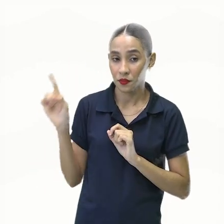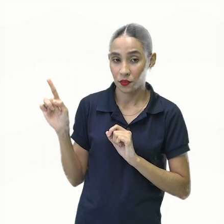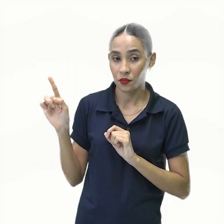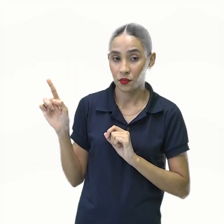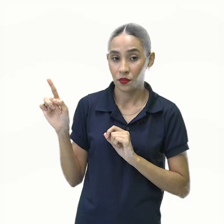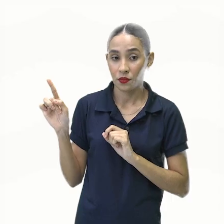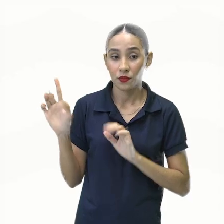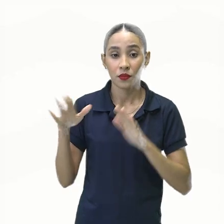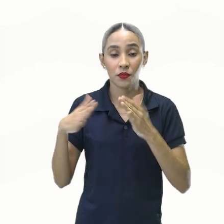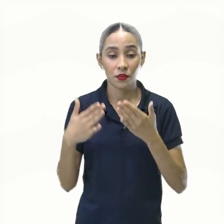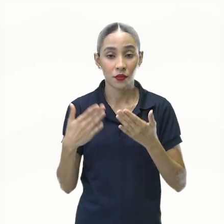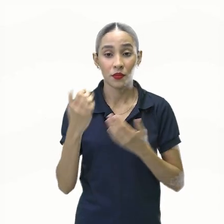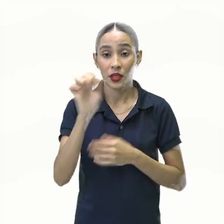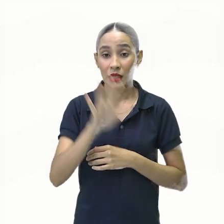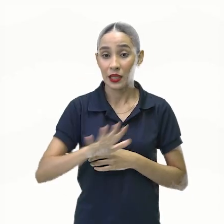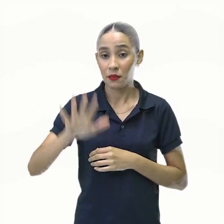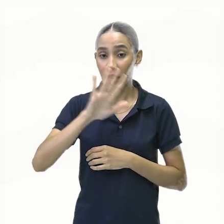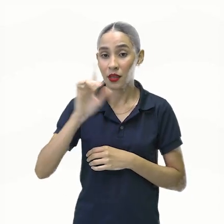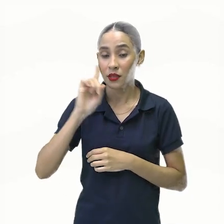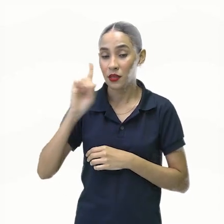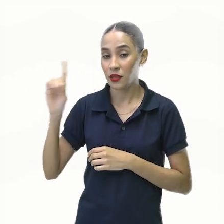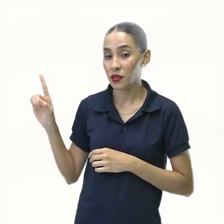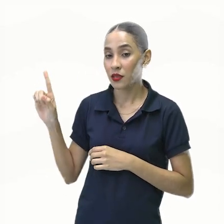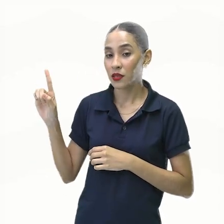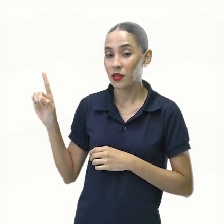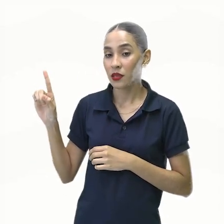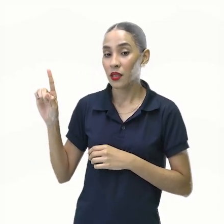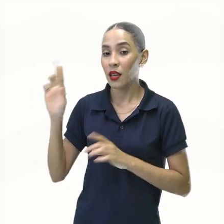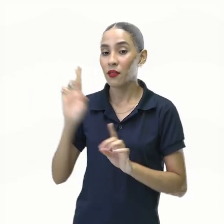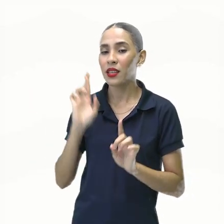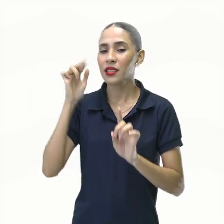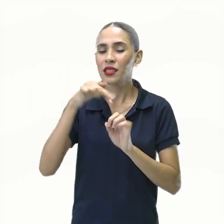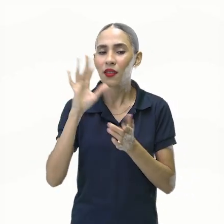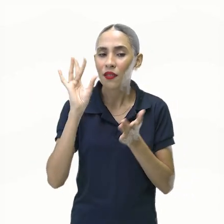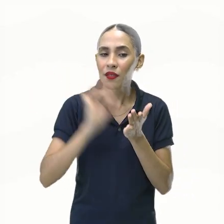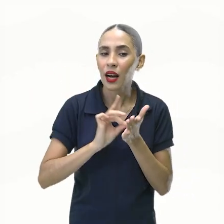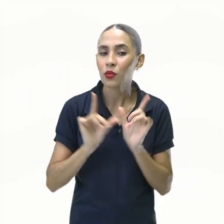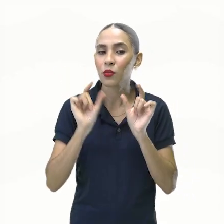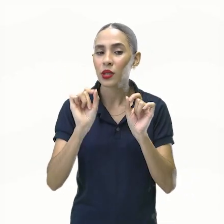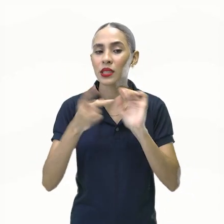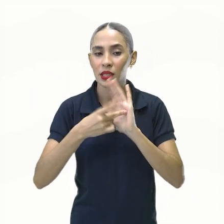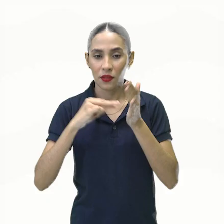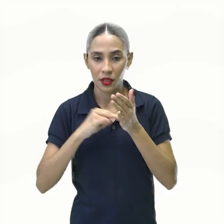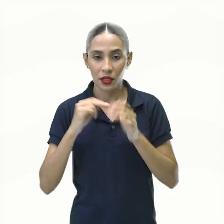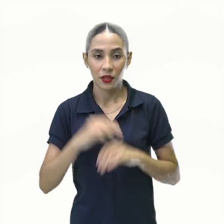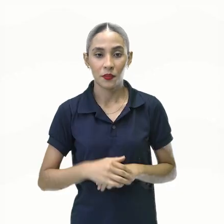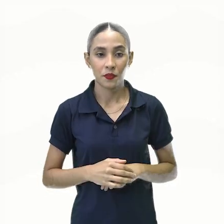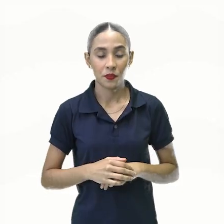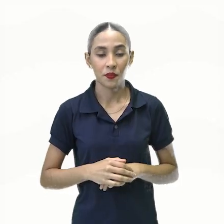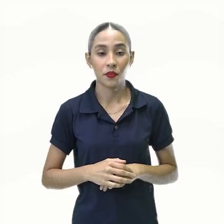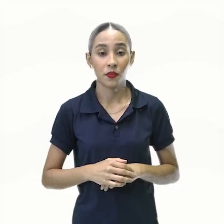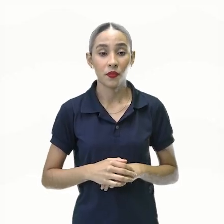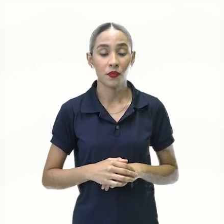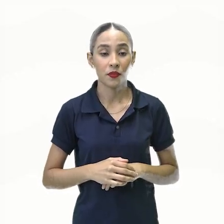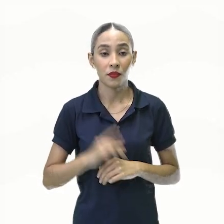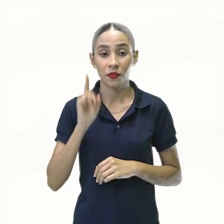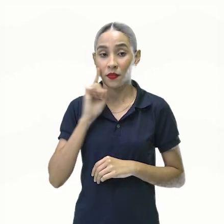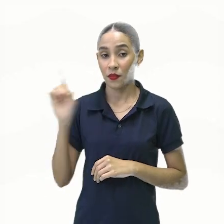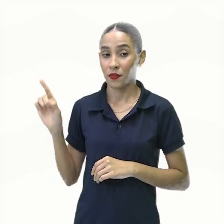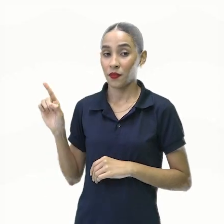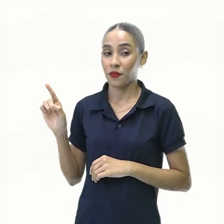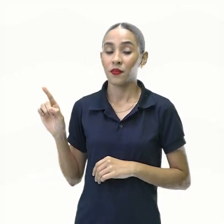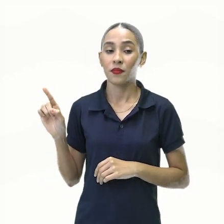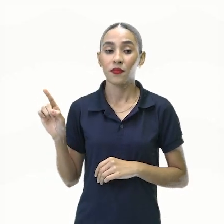A tecnologia, temos a imagem que reflete muito bem o que é a tecnologia. Aí eu trago